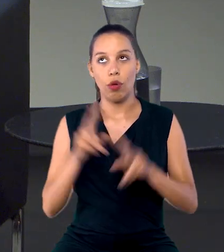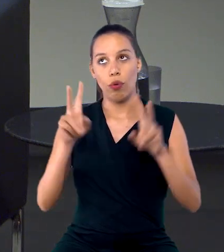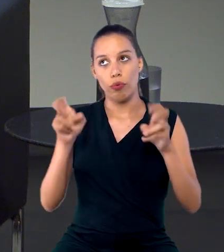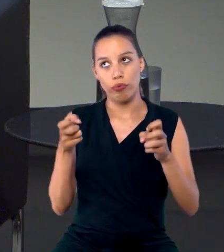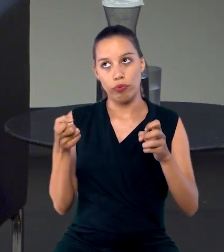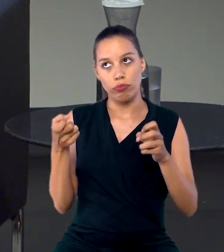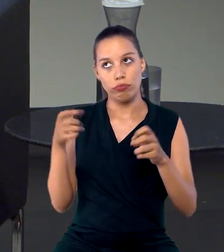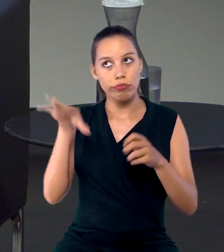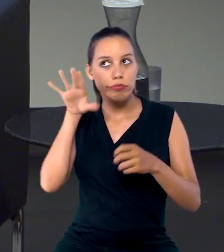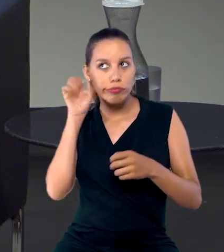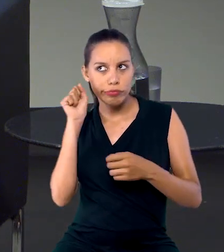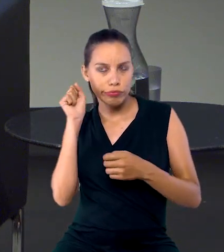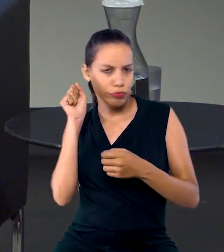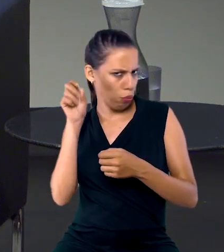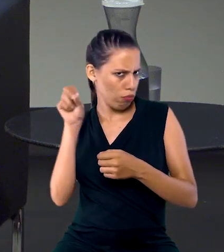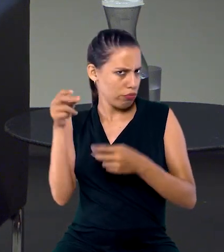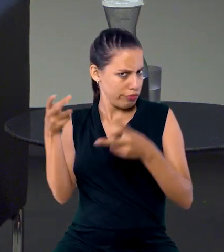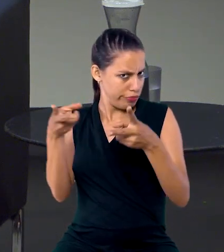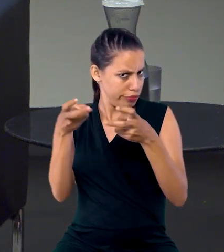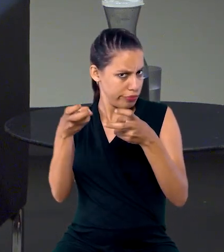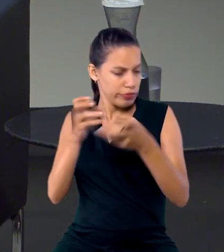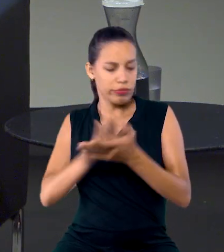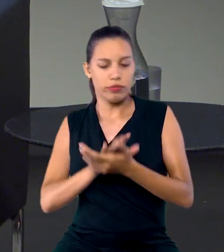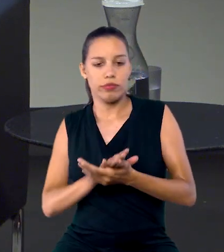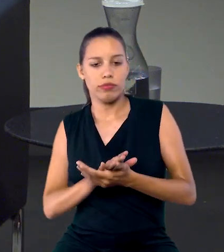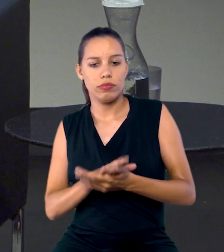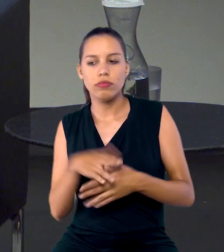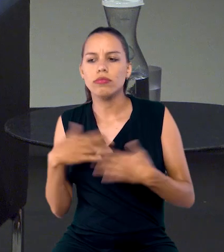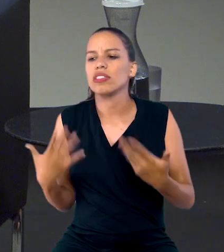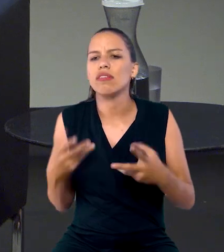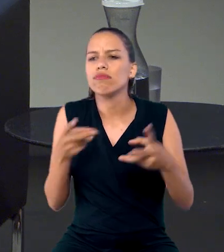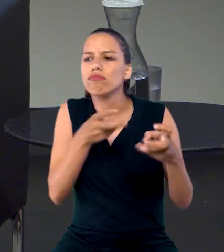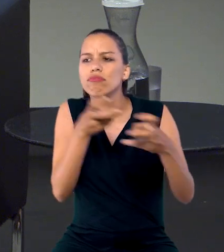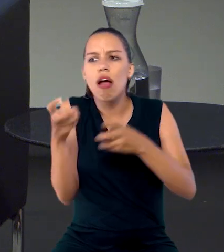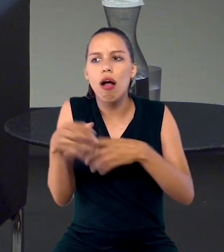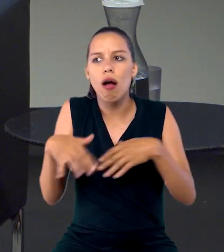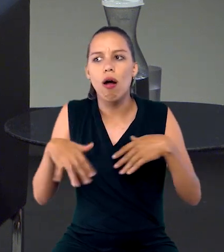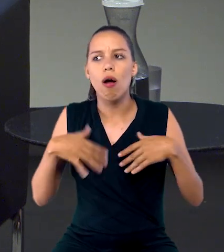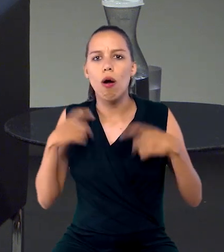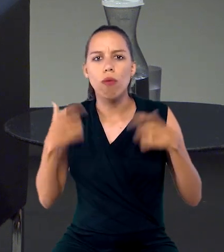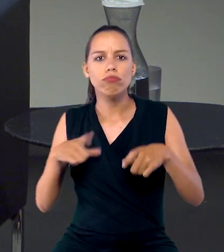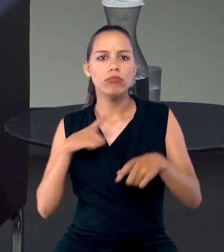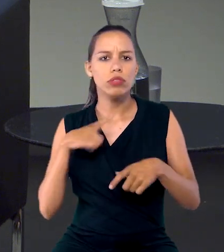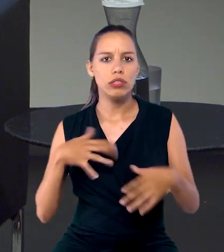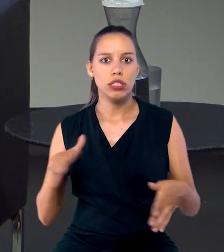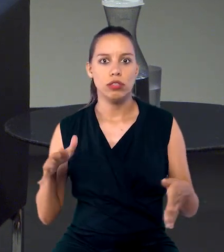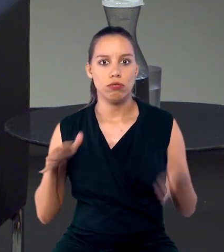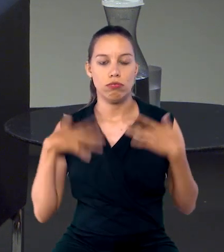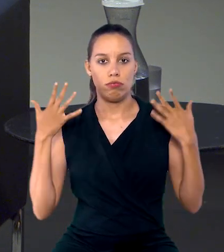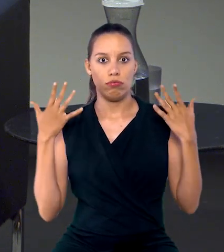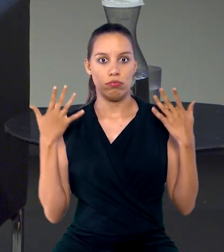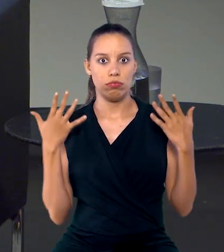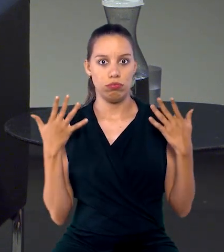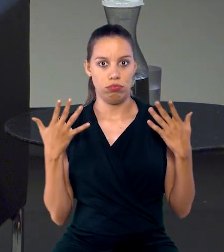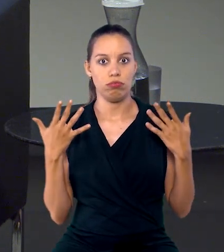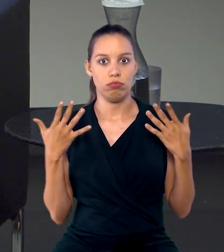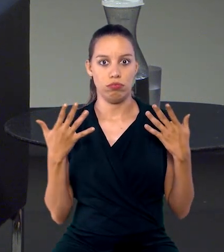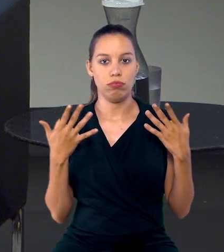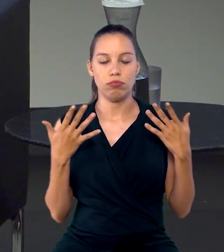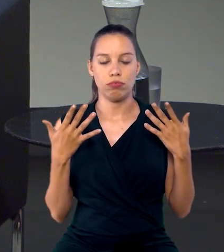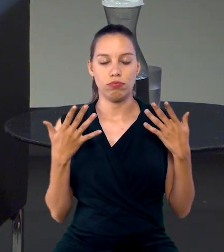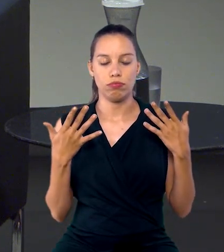Sobre a escuta. Então, a escuta é a escuta de onde vem o espanto, né, Geni?